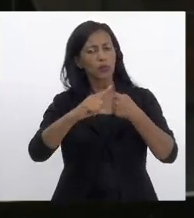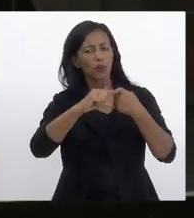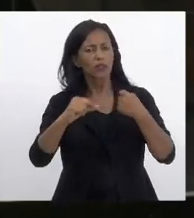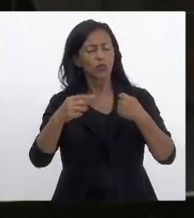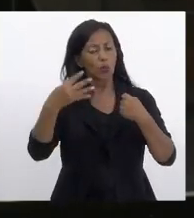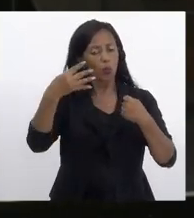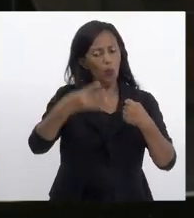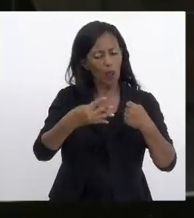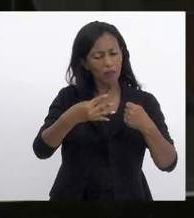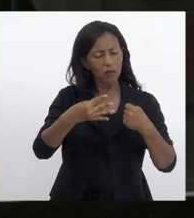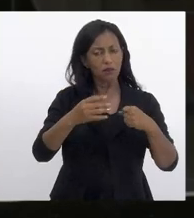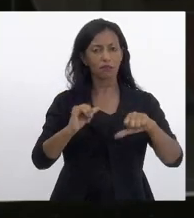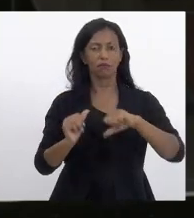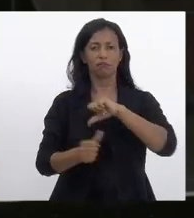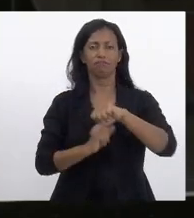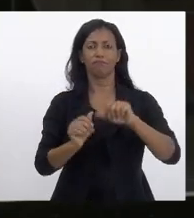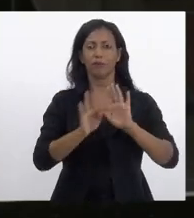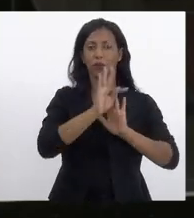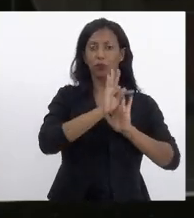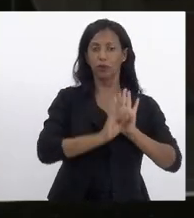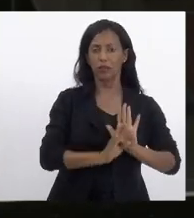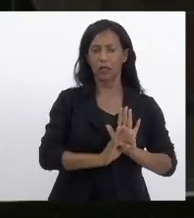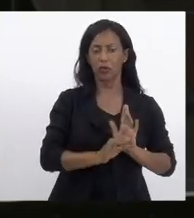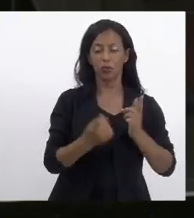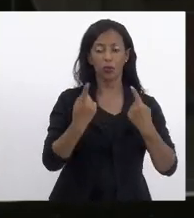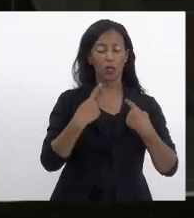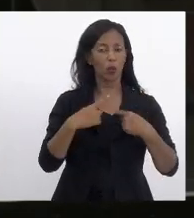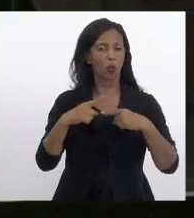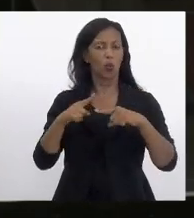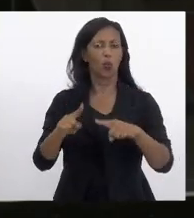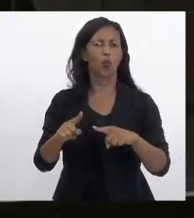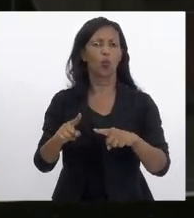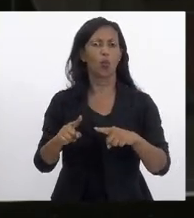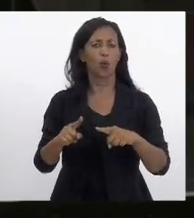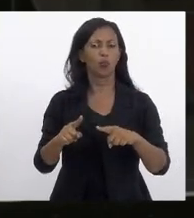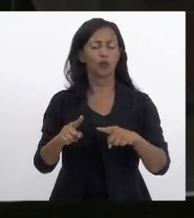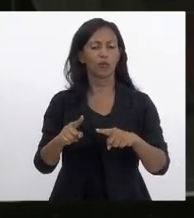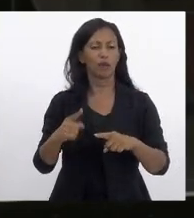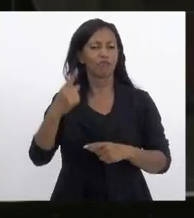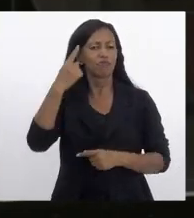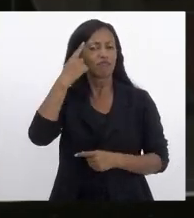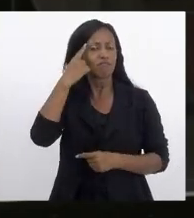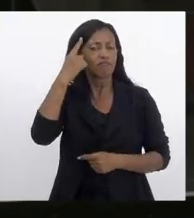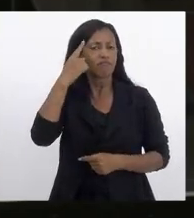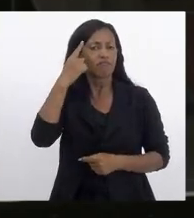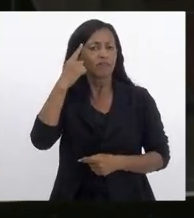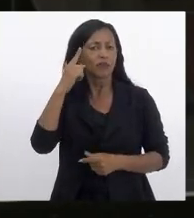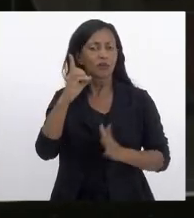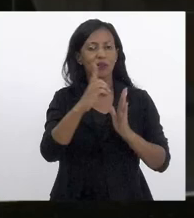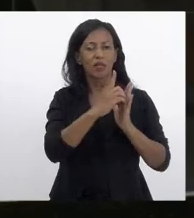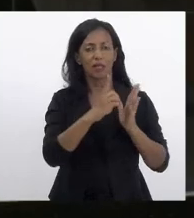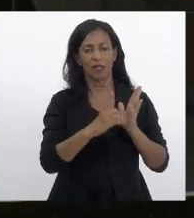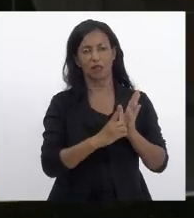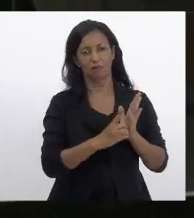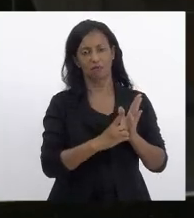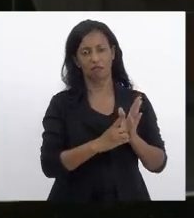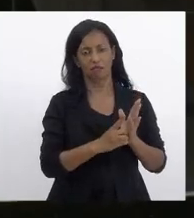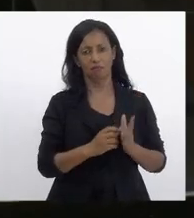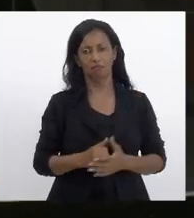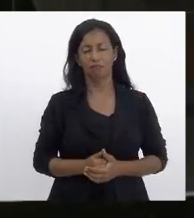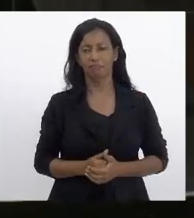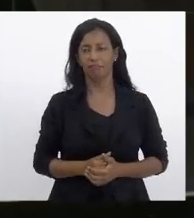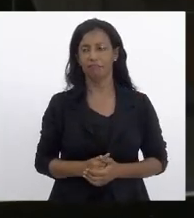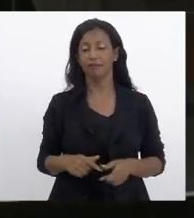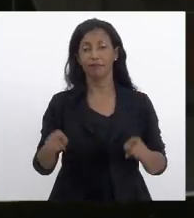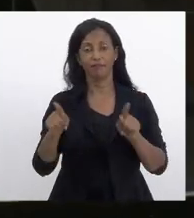4º. Porque contraria a intenção do decreto. Eu queria